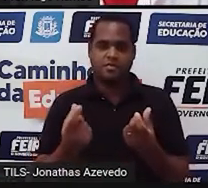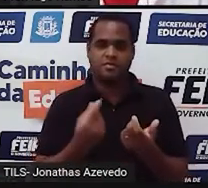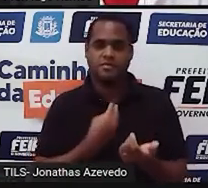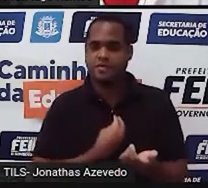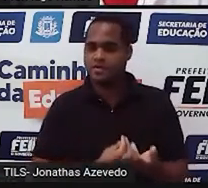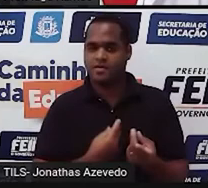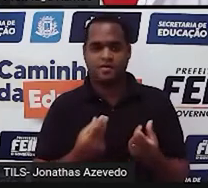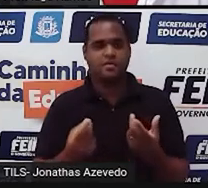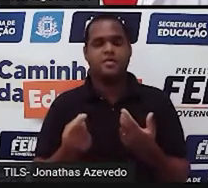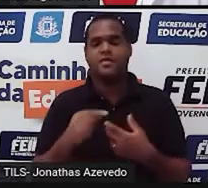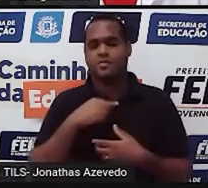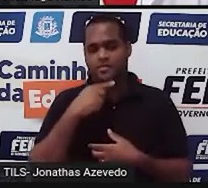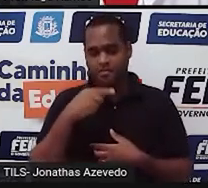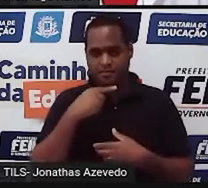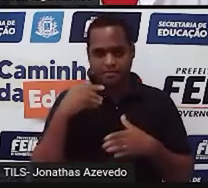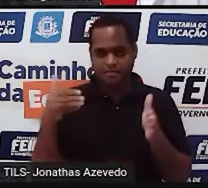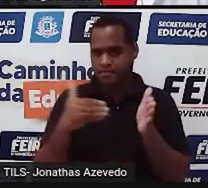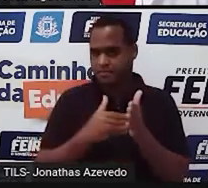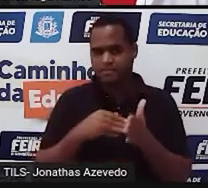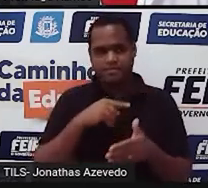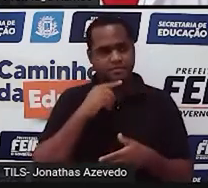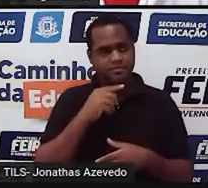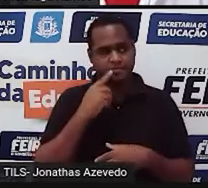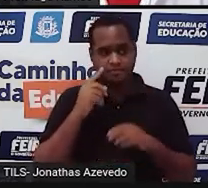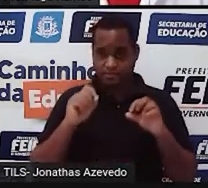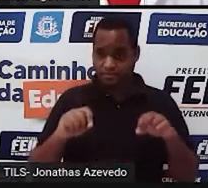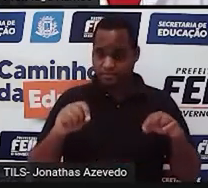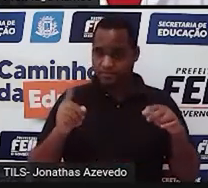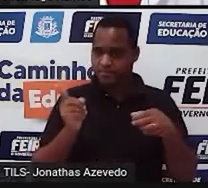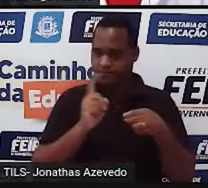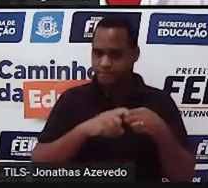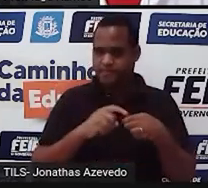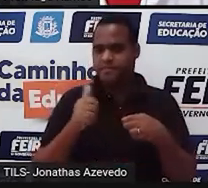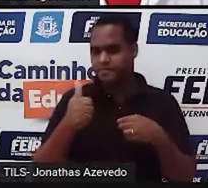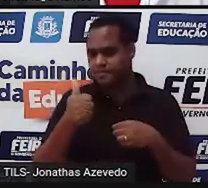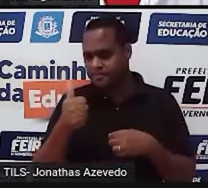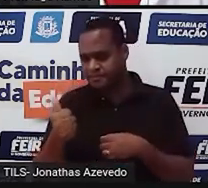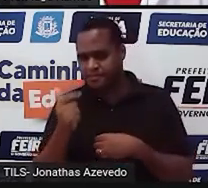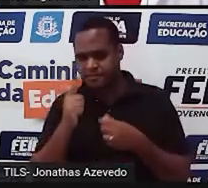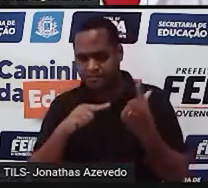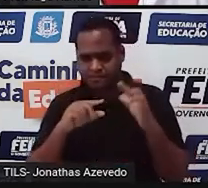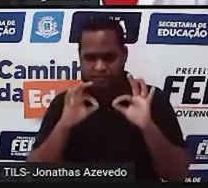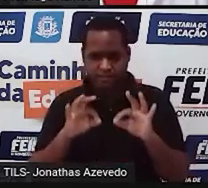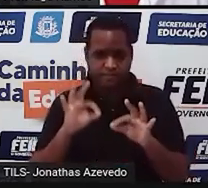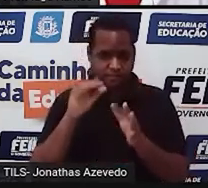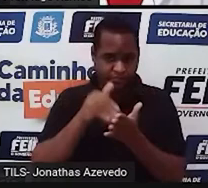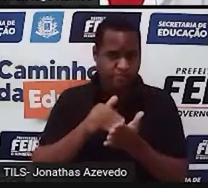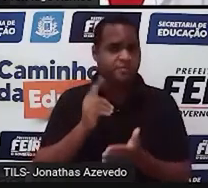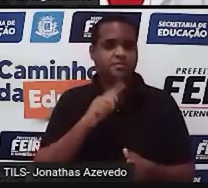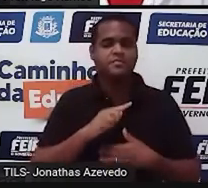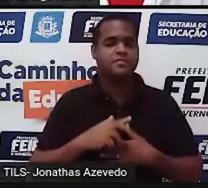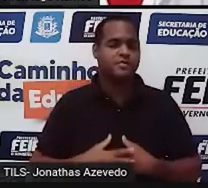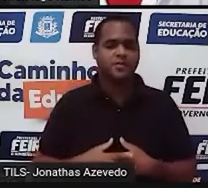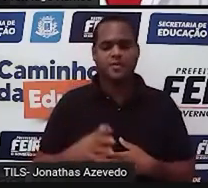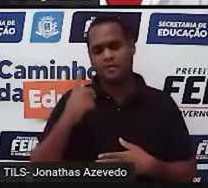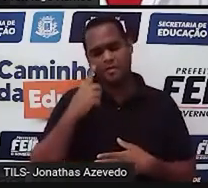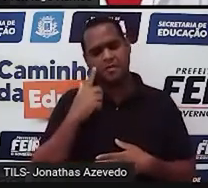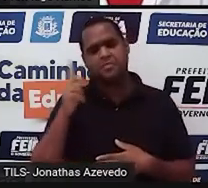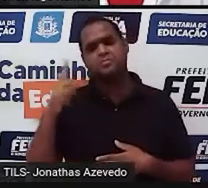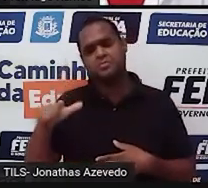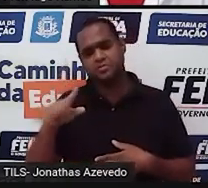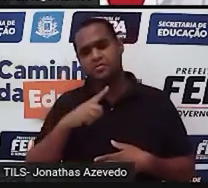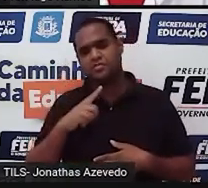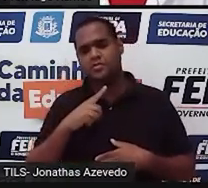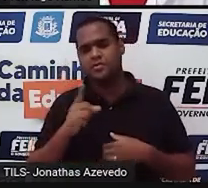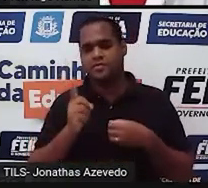mas eu vou fazer a senha pronto então volte lá para outro lado vamos ver se lá do outro lado a gente não chega no final vamos lá pro outro lado